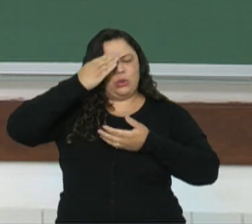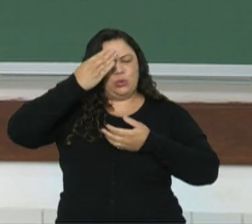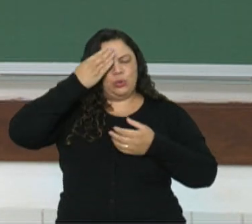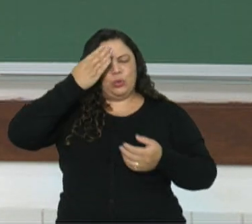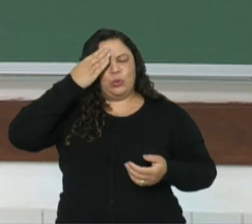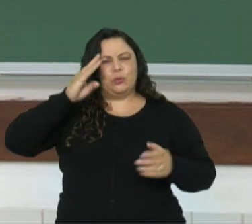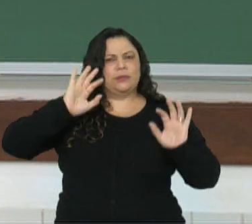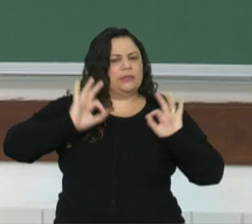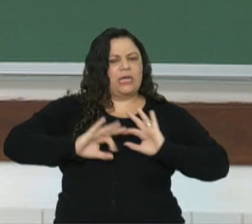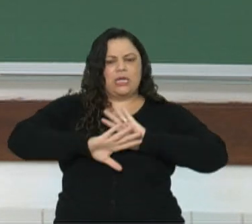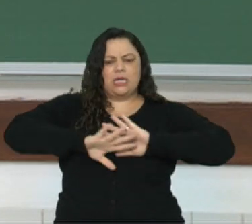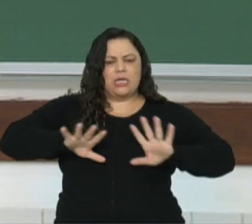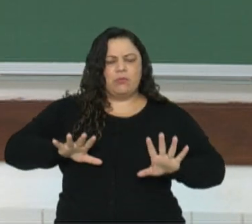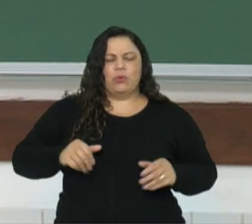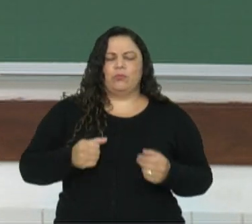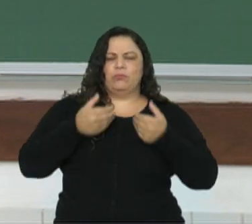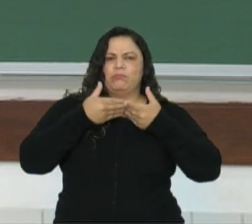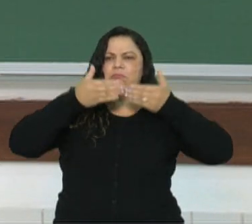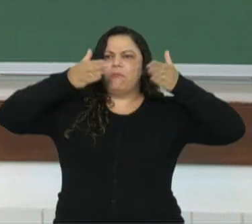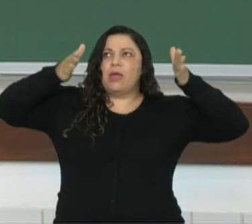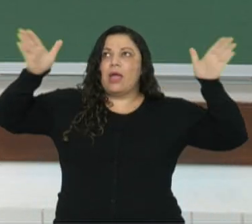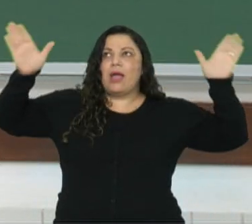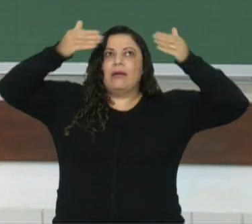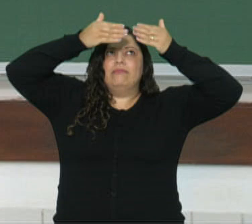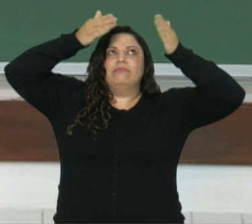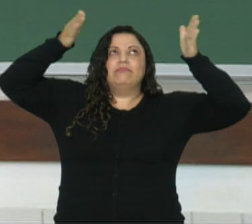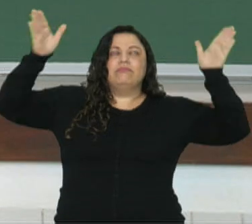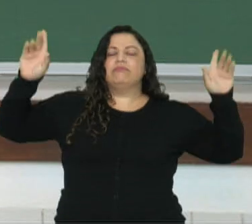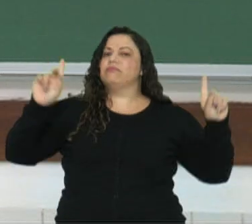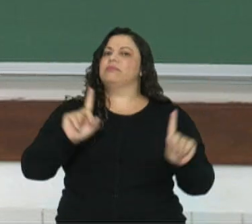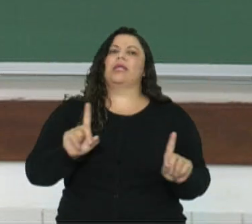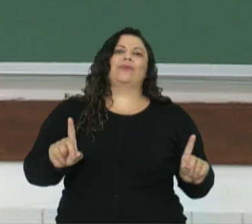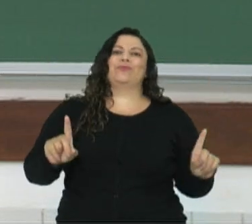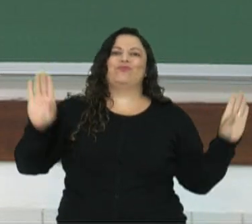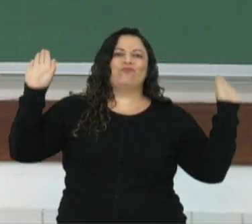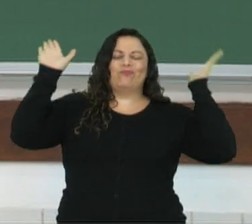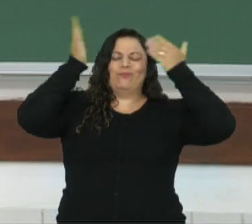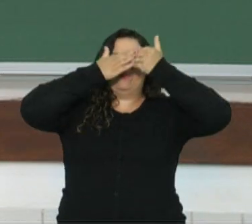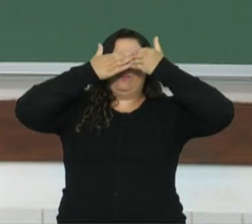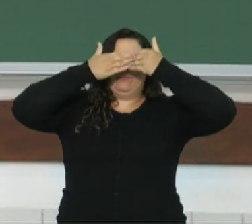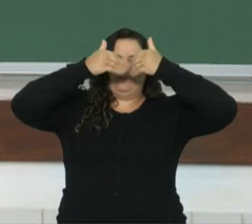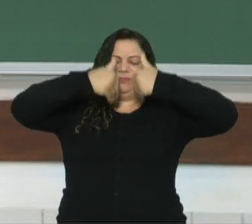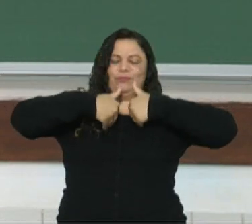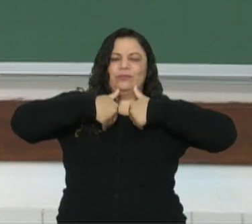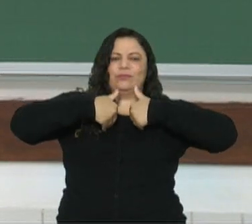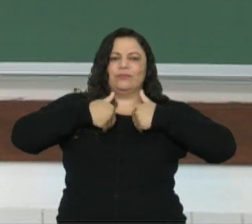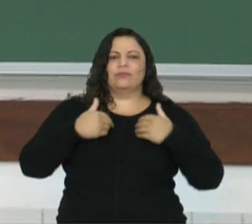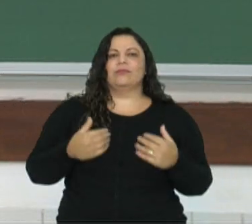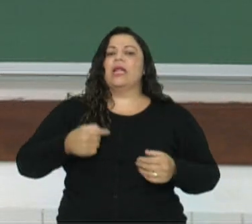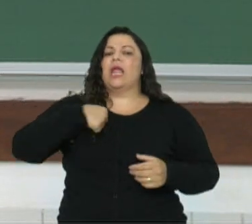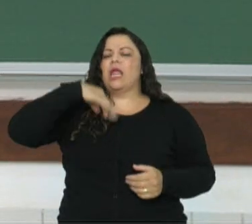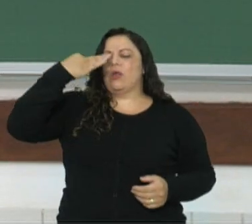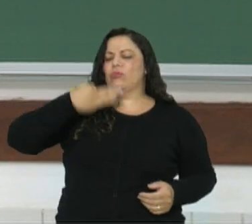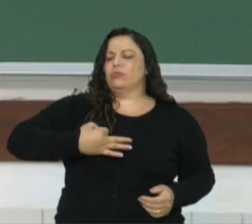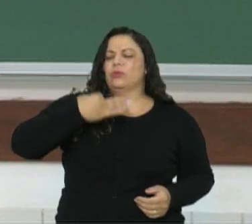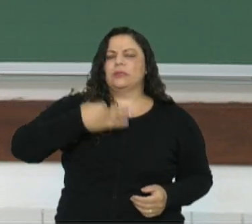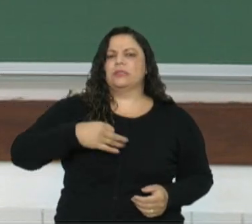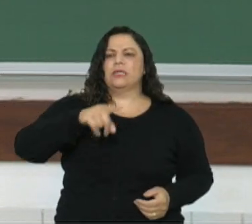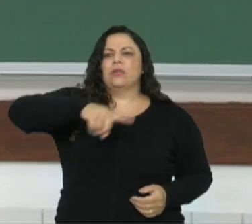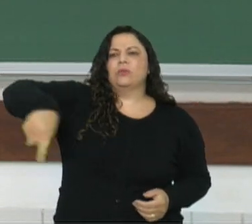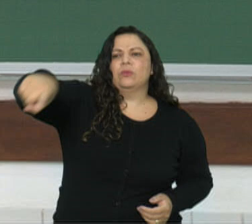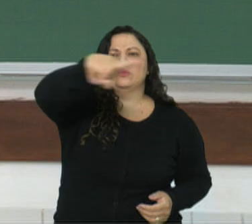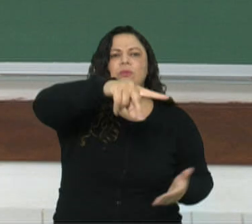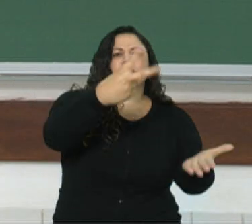daí ela não se abre para outros conhecimentos. E coloca sempre que é ela que está certa, os outros estão errados. Ela